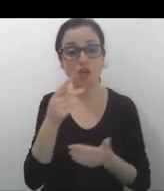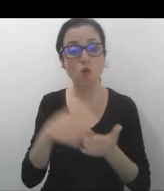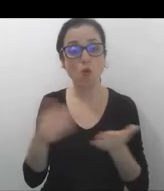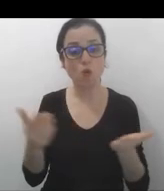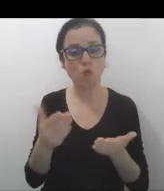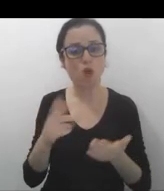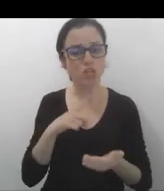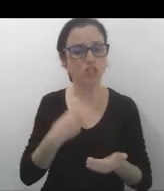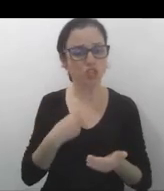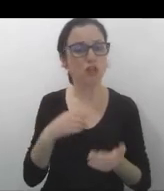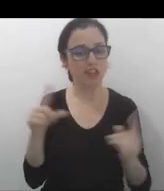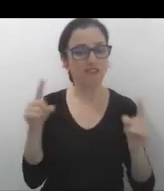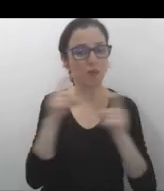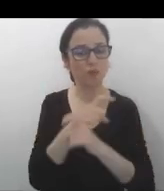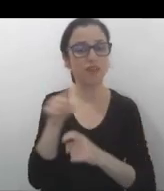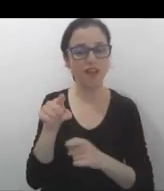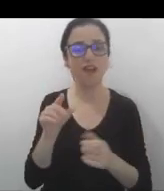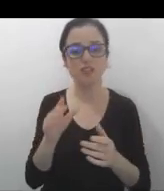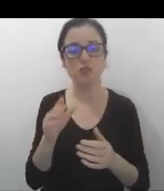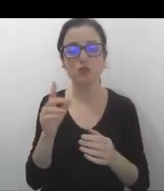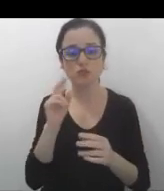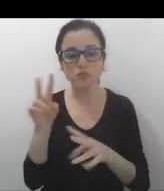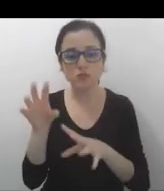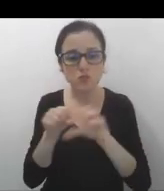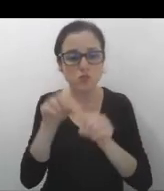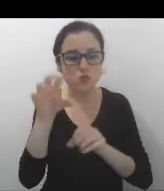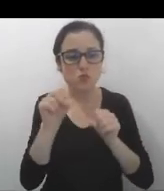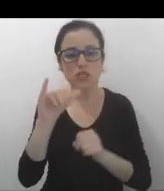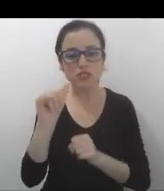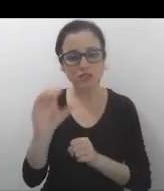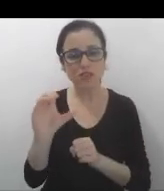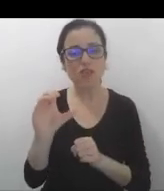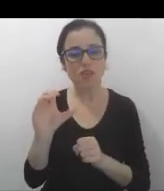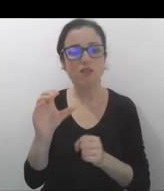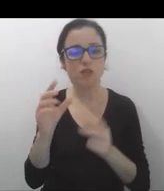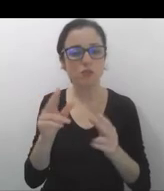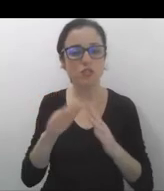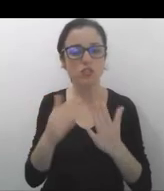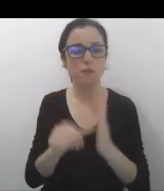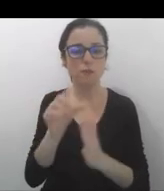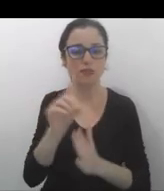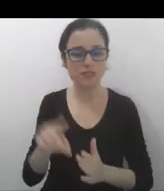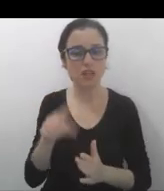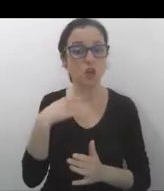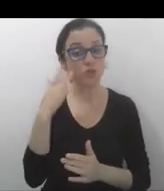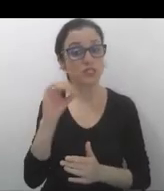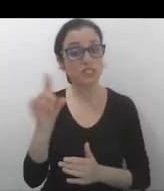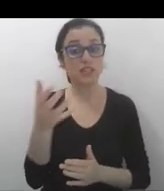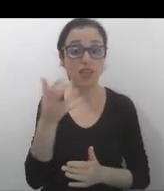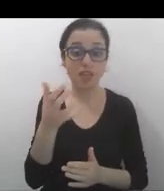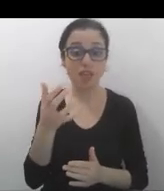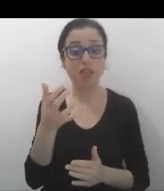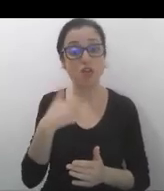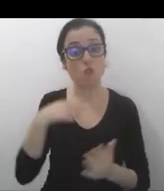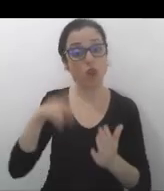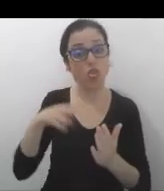você começa falando que até hoje existe essa dificuldade, né, de absorver o IAC como a primeira escola de design. Não sei se você quer que eu